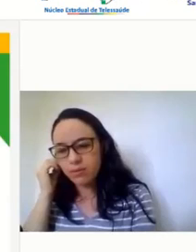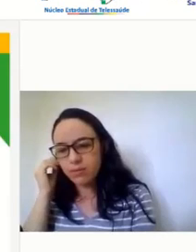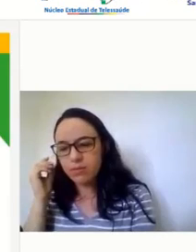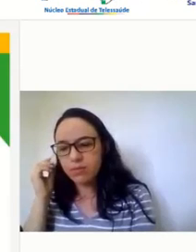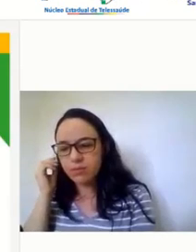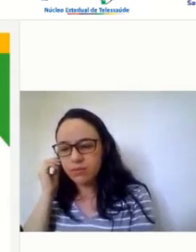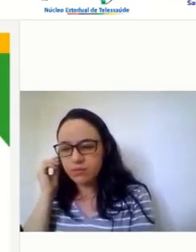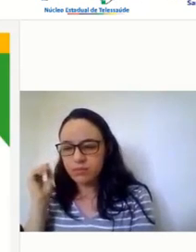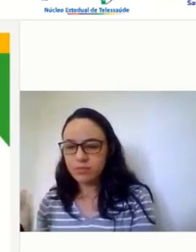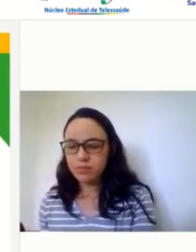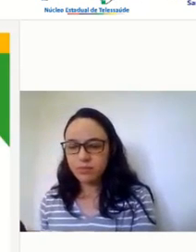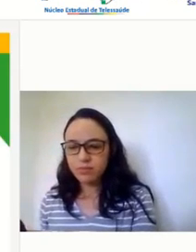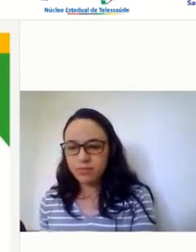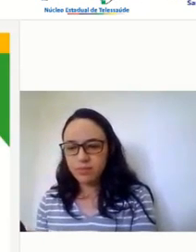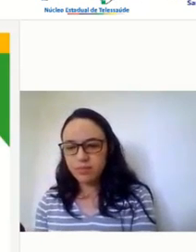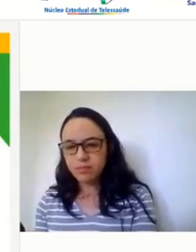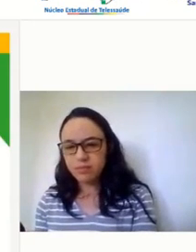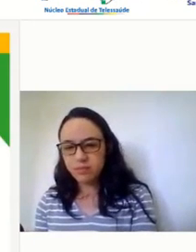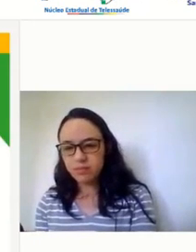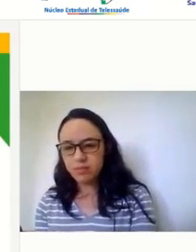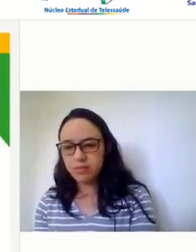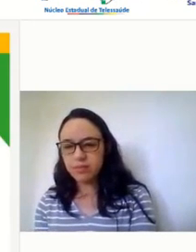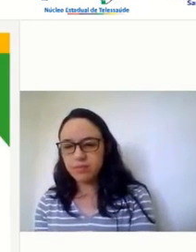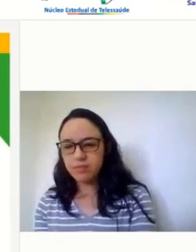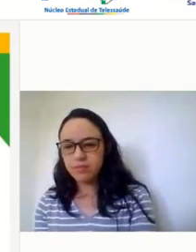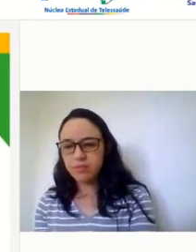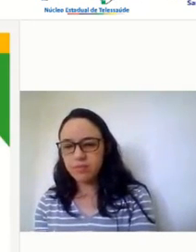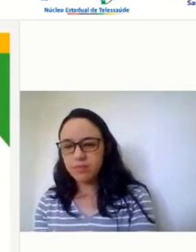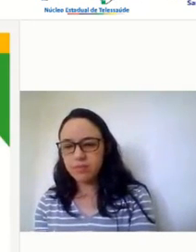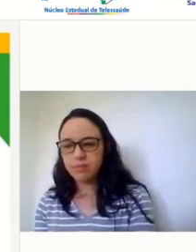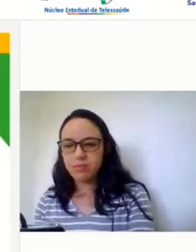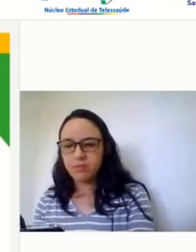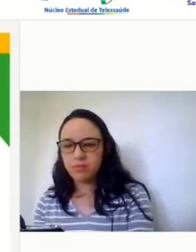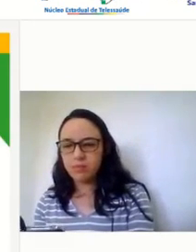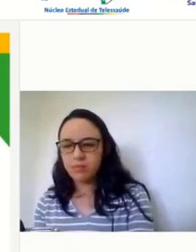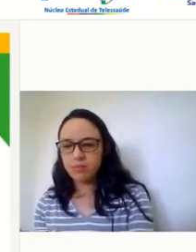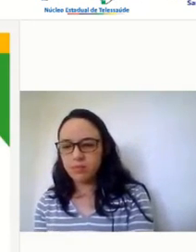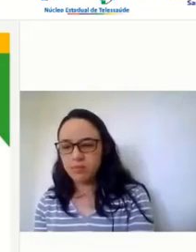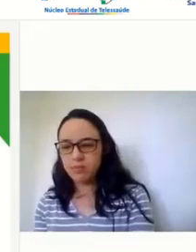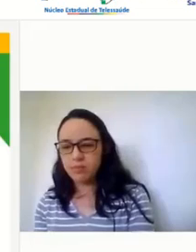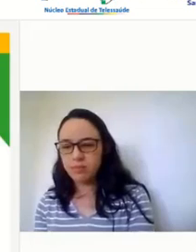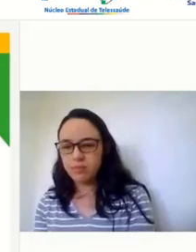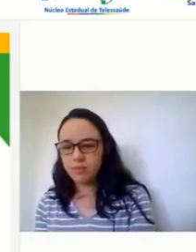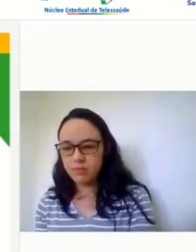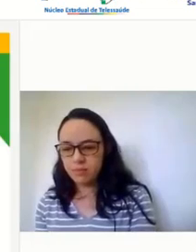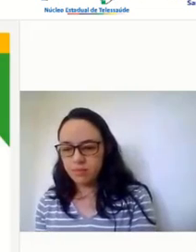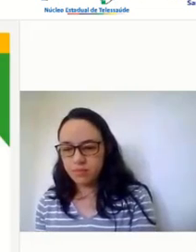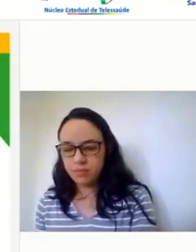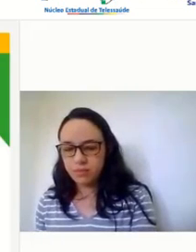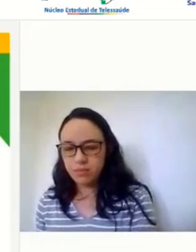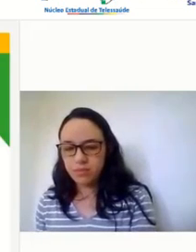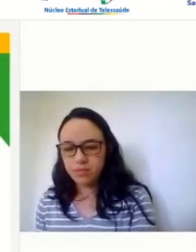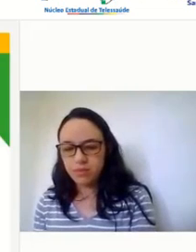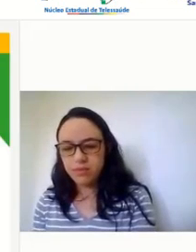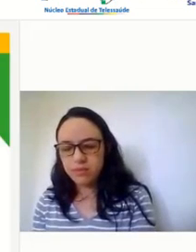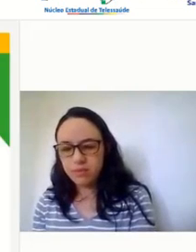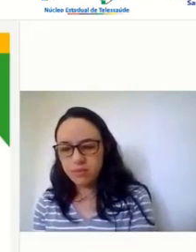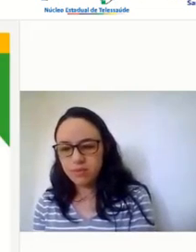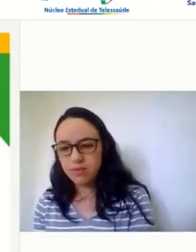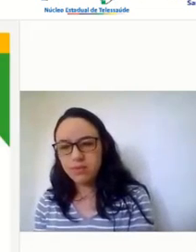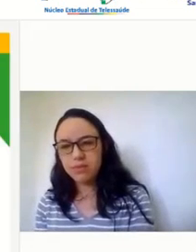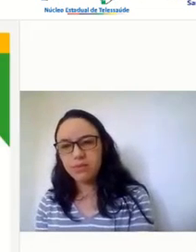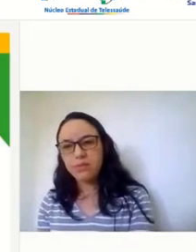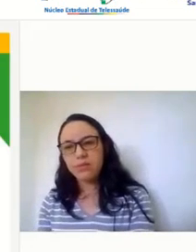muitas pessoas não entenderam forte significado e sentei na primeira fase o objetivo é a